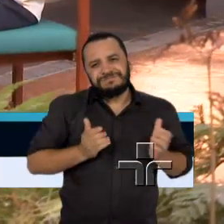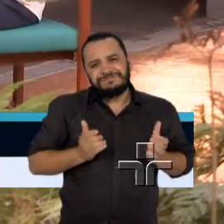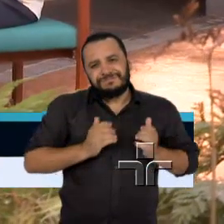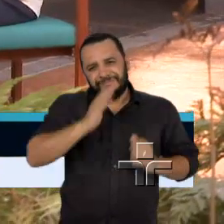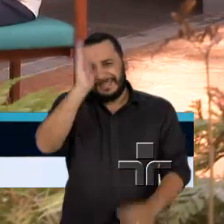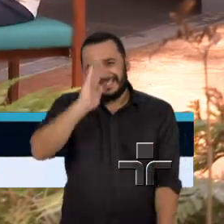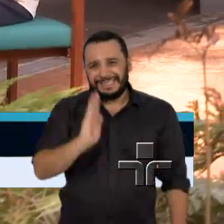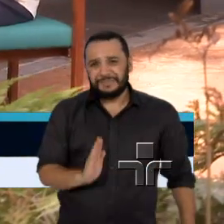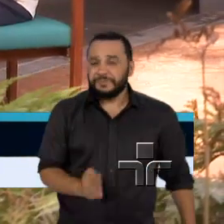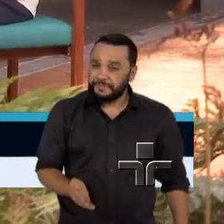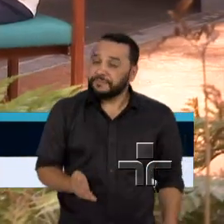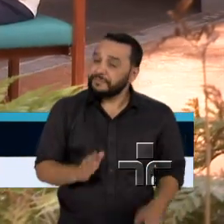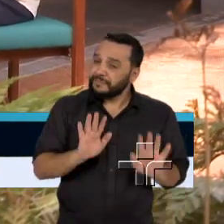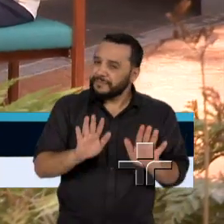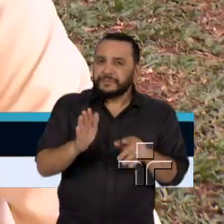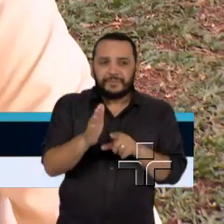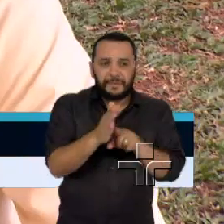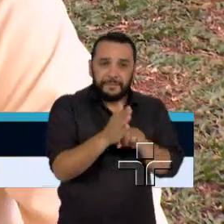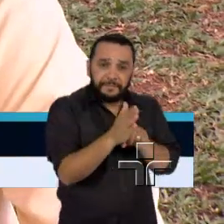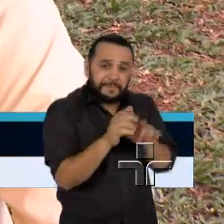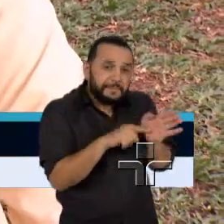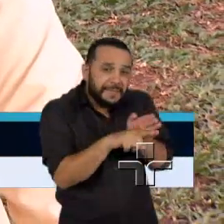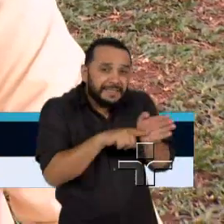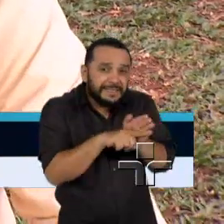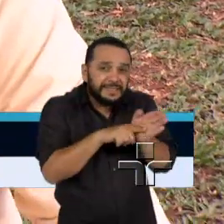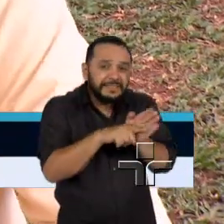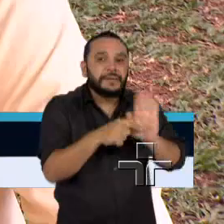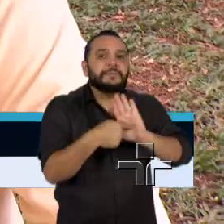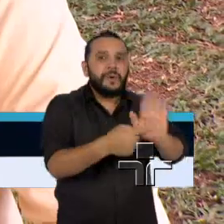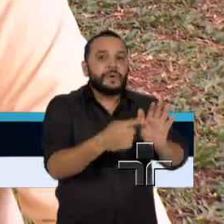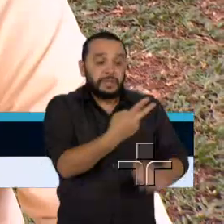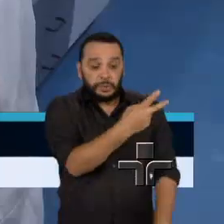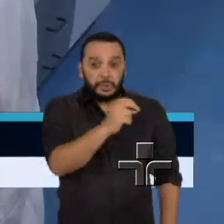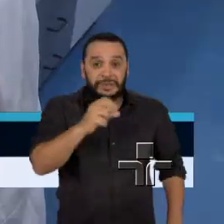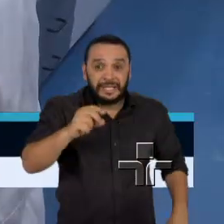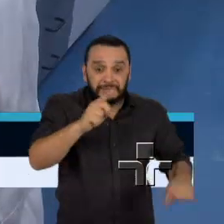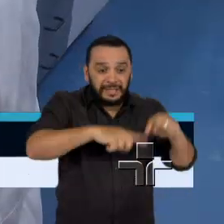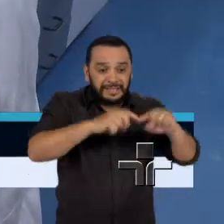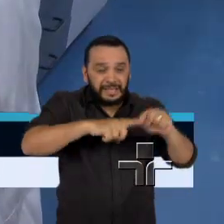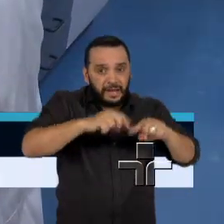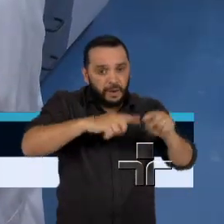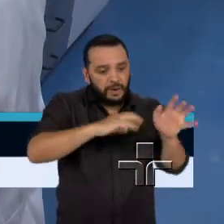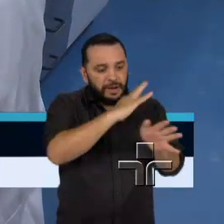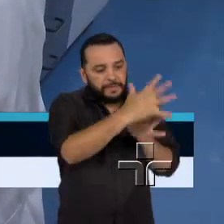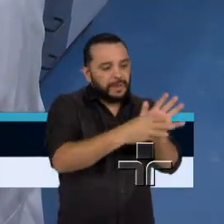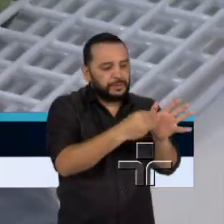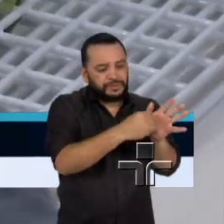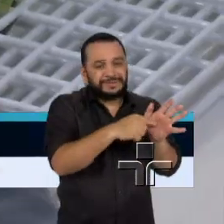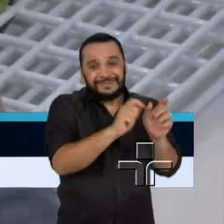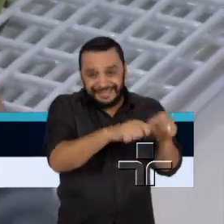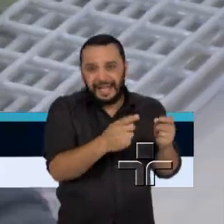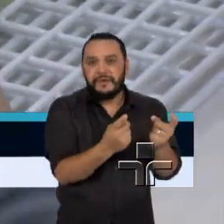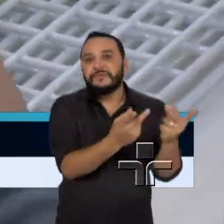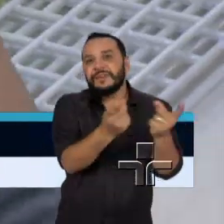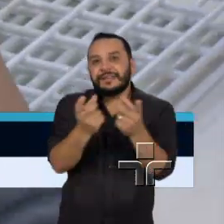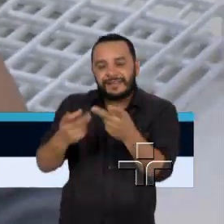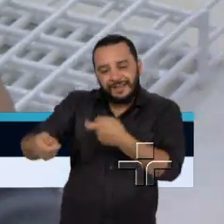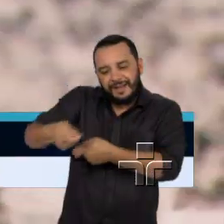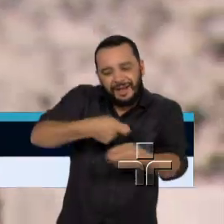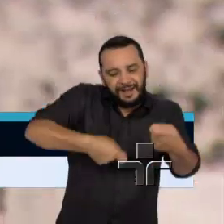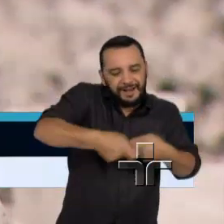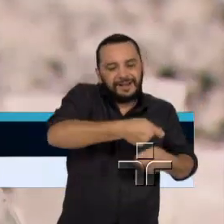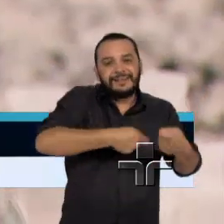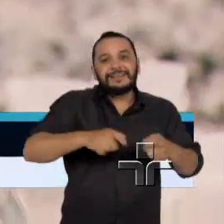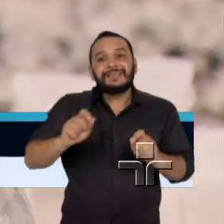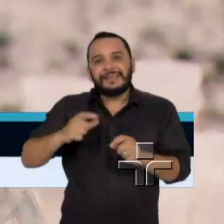este professor, estudos identificaram ao menos 200 produtos amazônicos com potencial de mercado nas áreas farmacêutica,